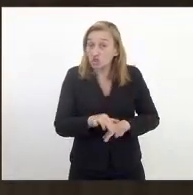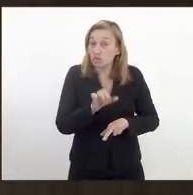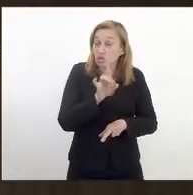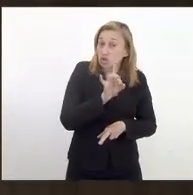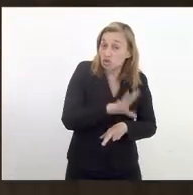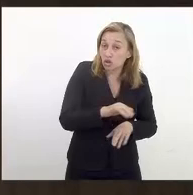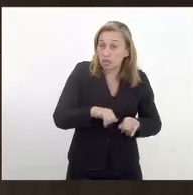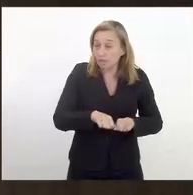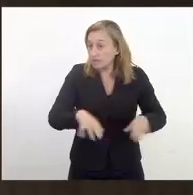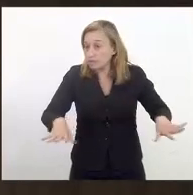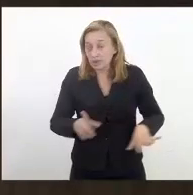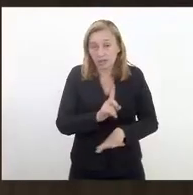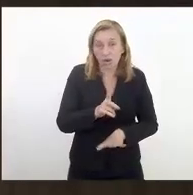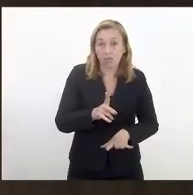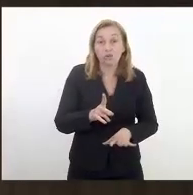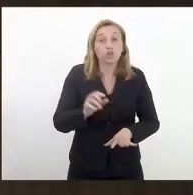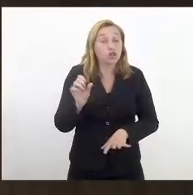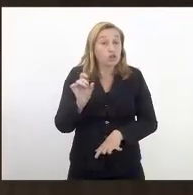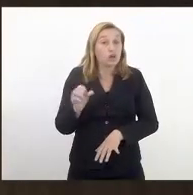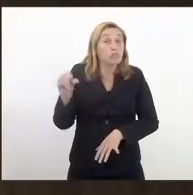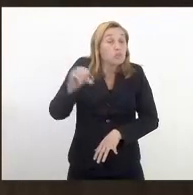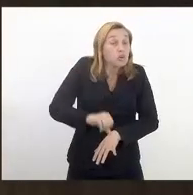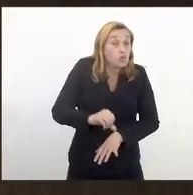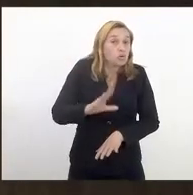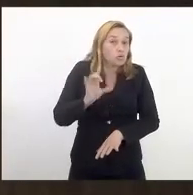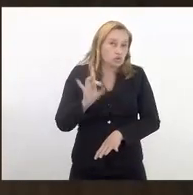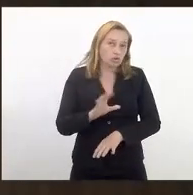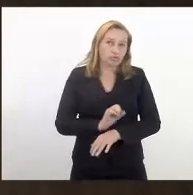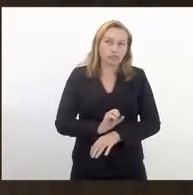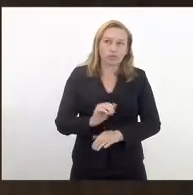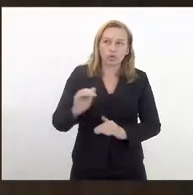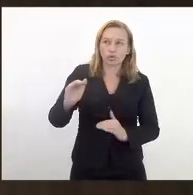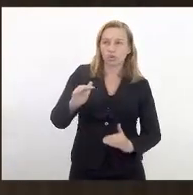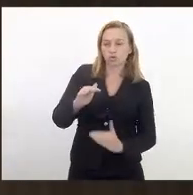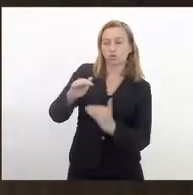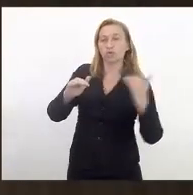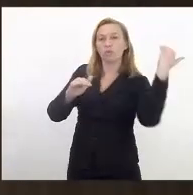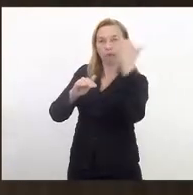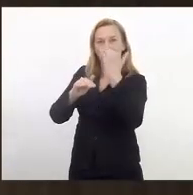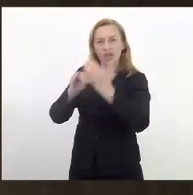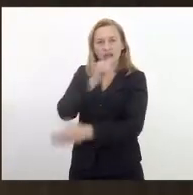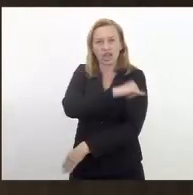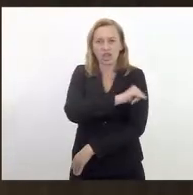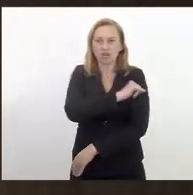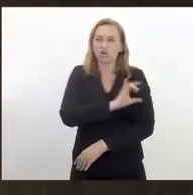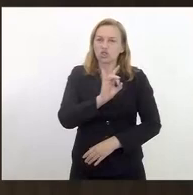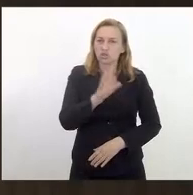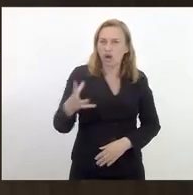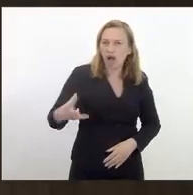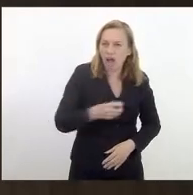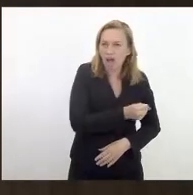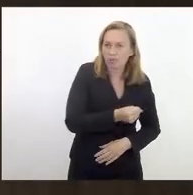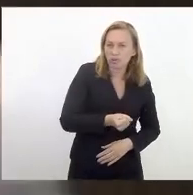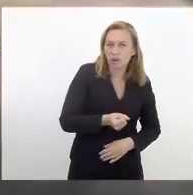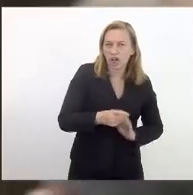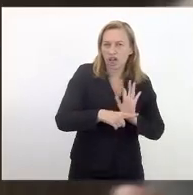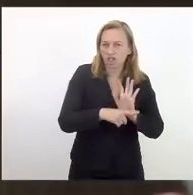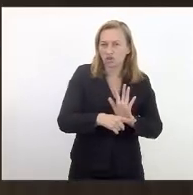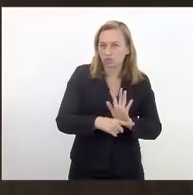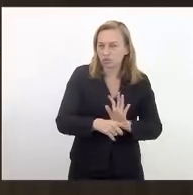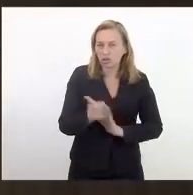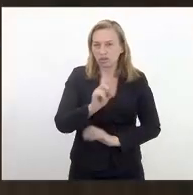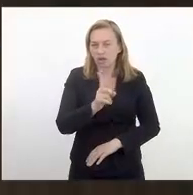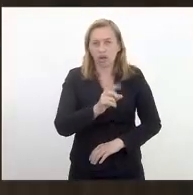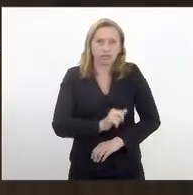poderia gravou esse quadro mas o super a rir não é só auxílio emergencial não Deputado Weliton